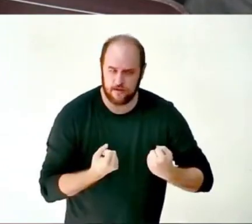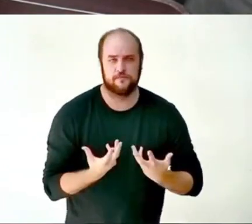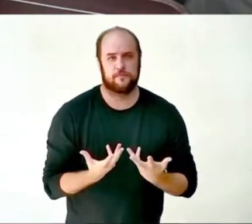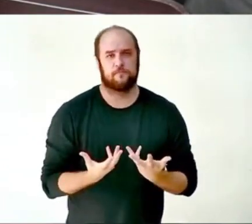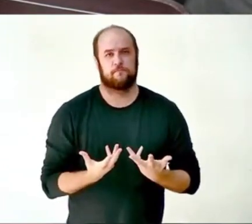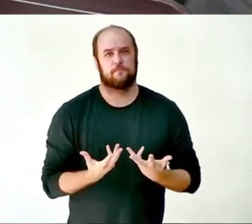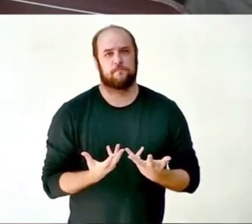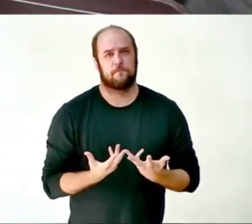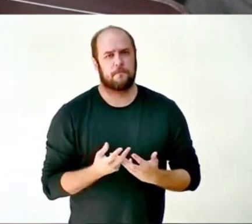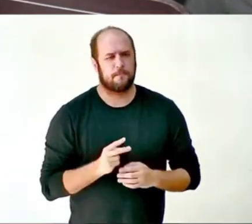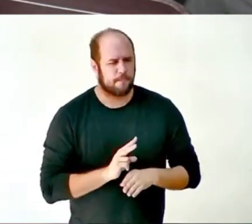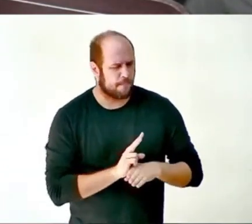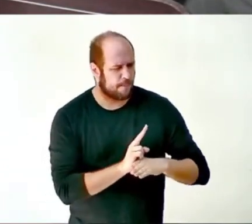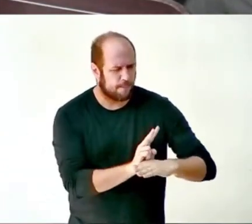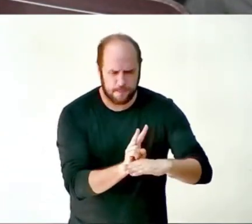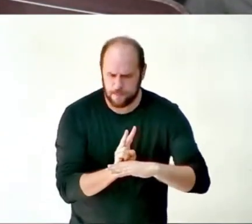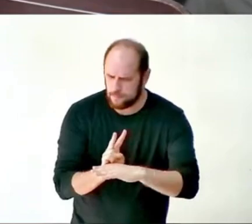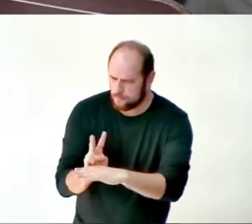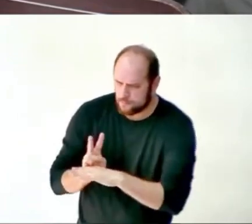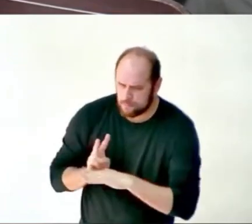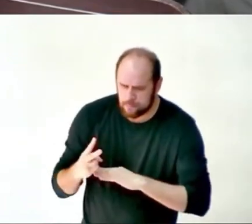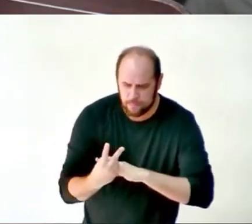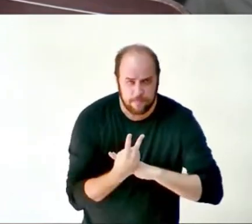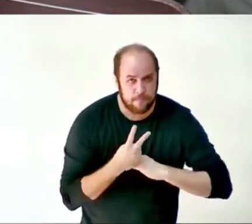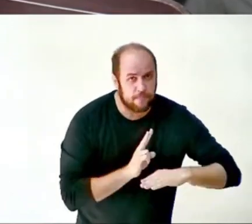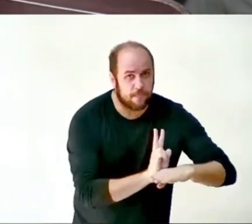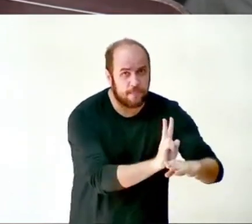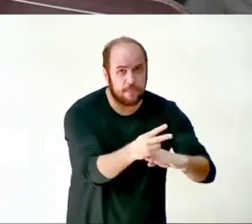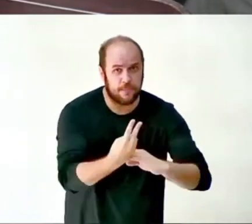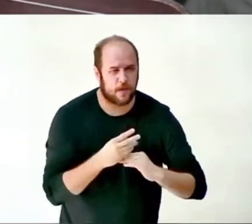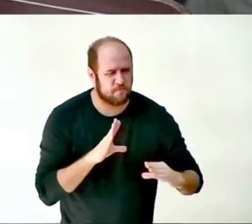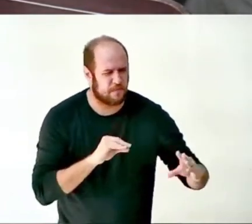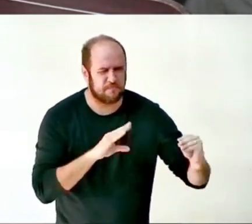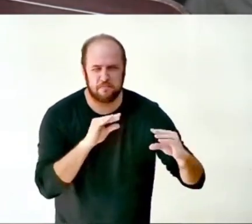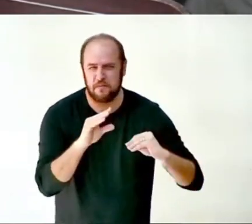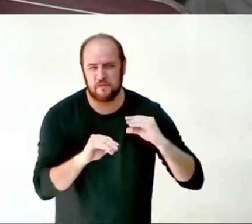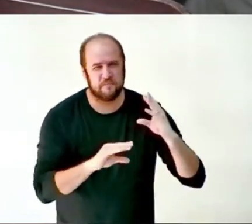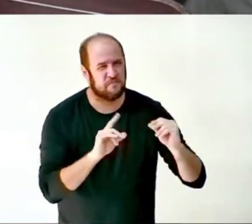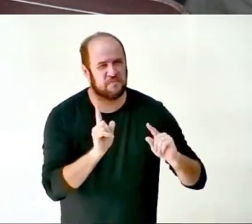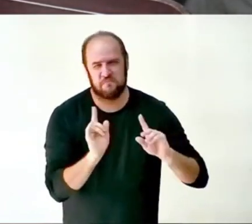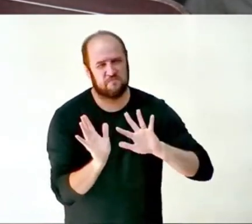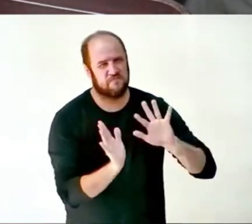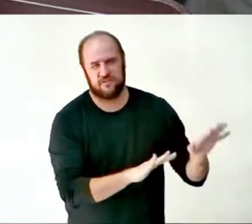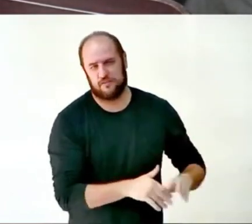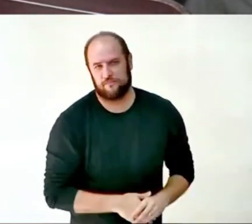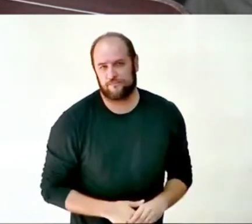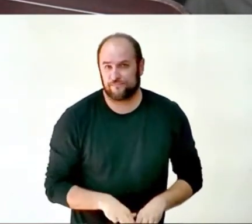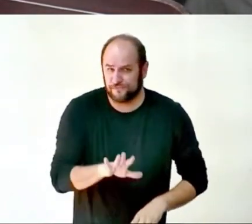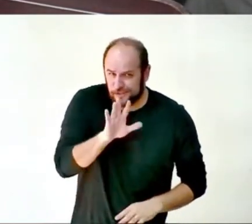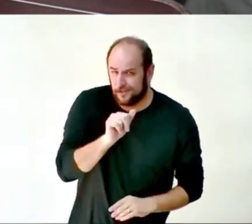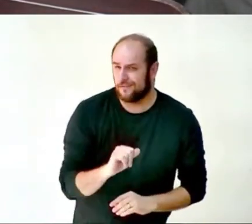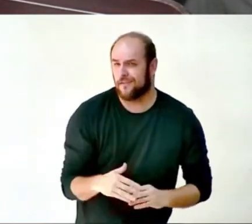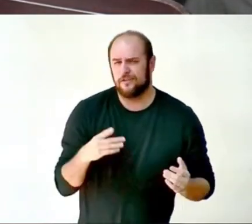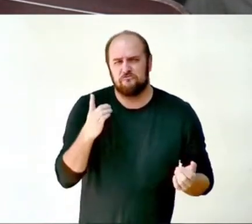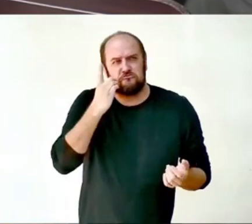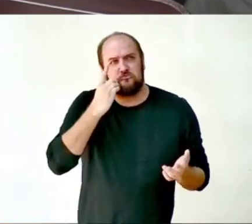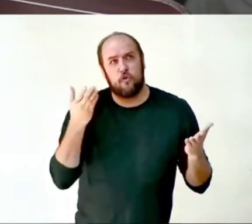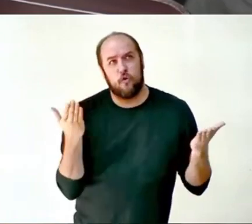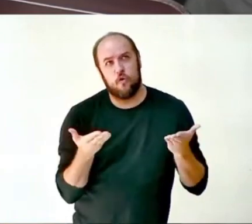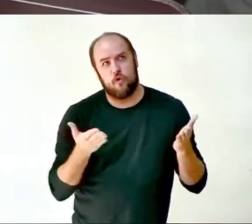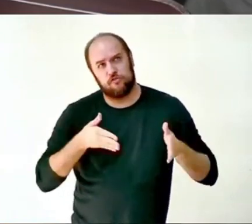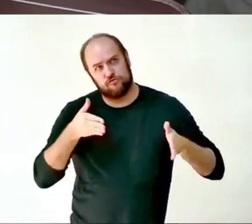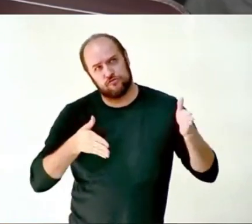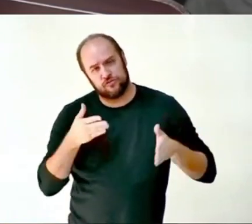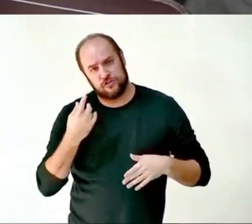Mutuamente hospitaleiros, sem murmuração. Irmãos, os dias atuais, e talvez porque nós